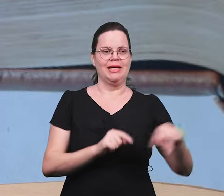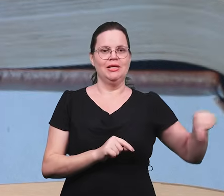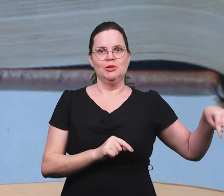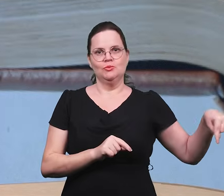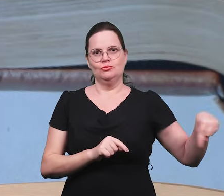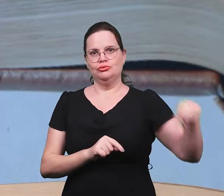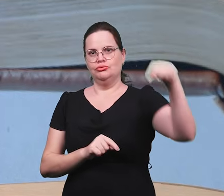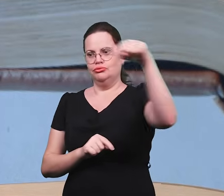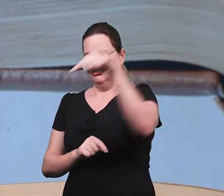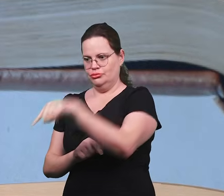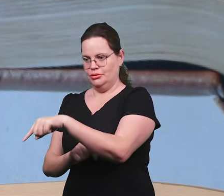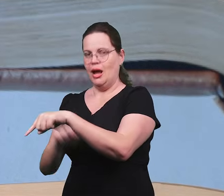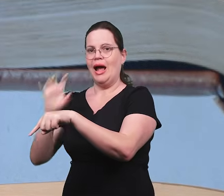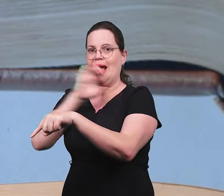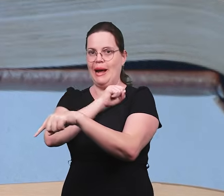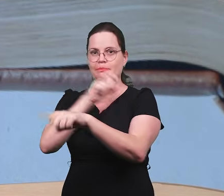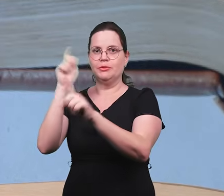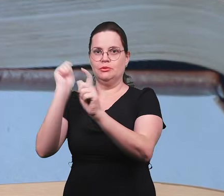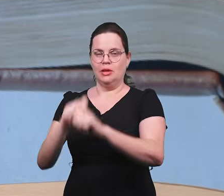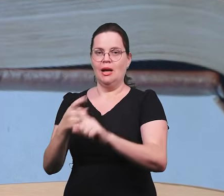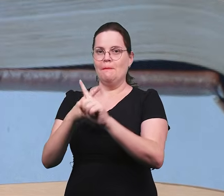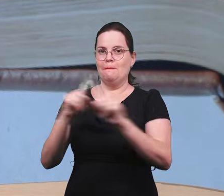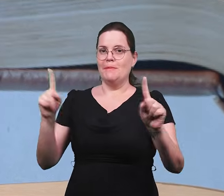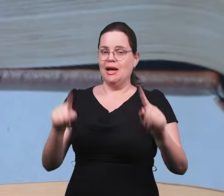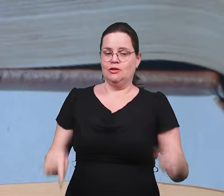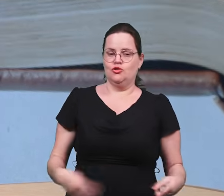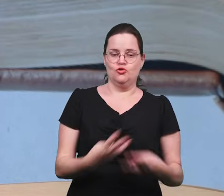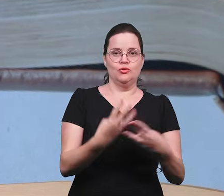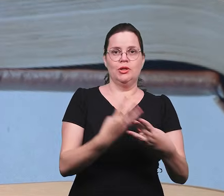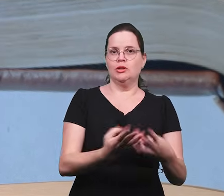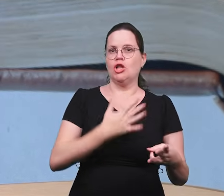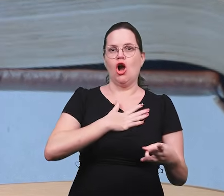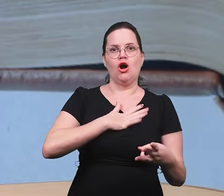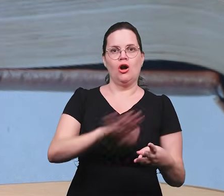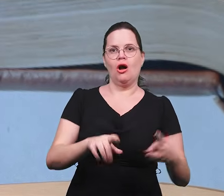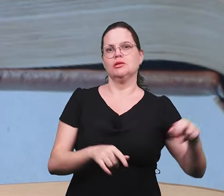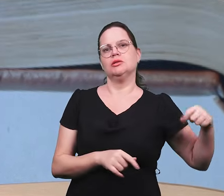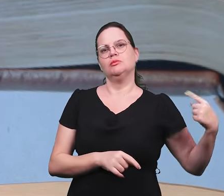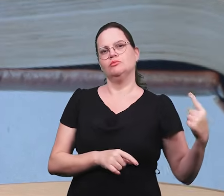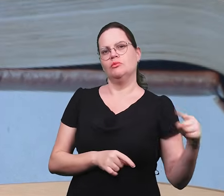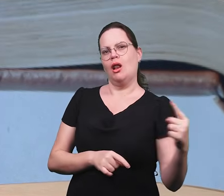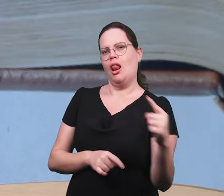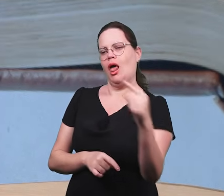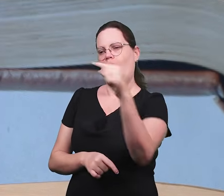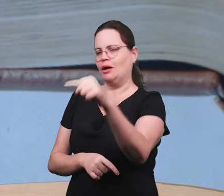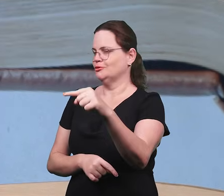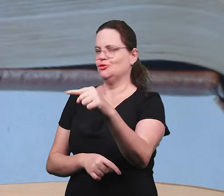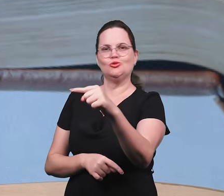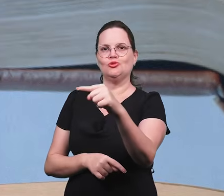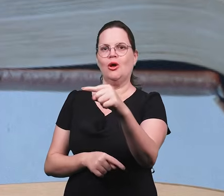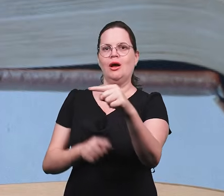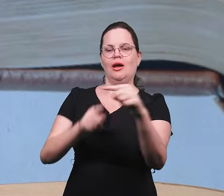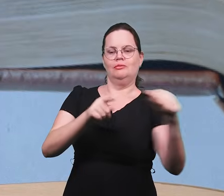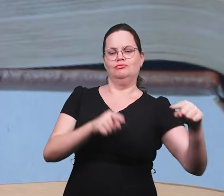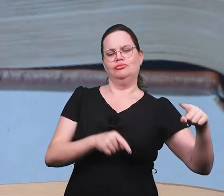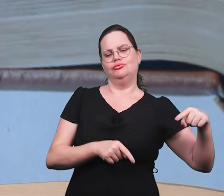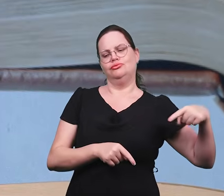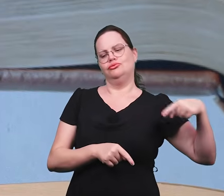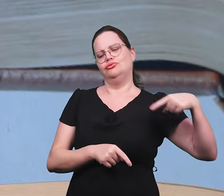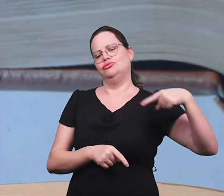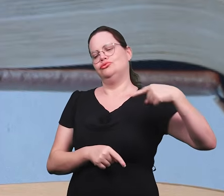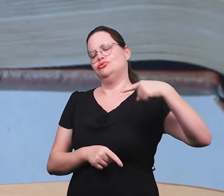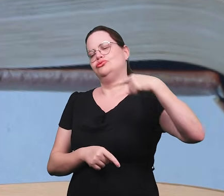não costumavam passar por ali, e aí chamamos novamente a atenção para o versículo 4, em que